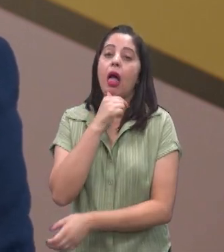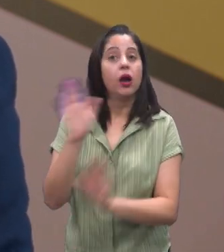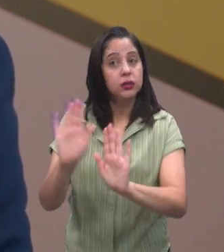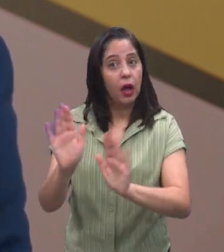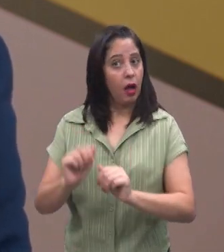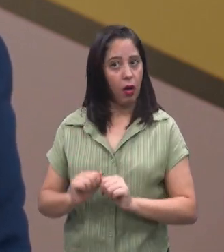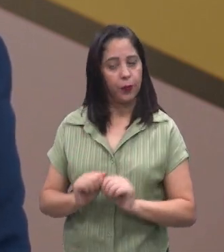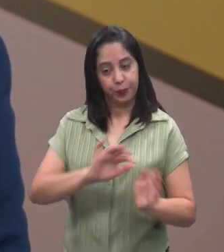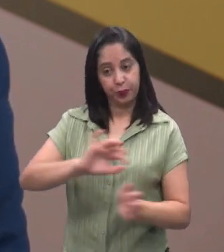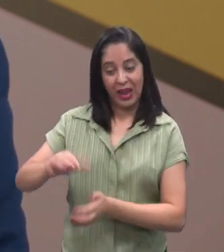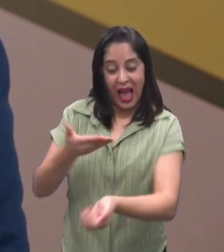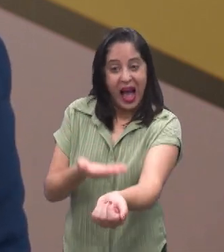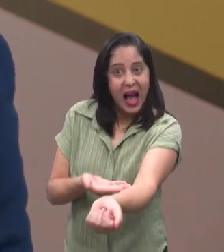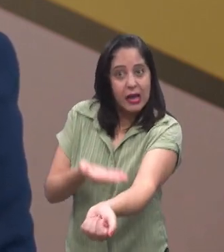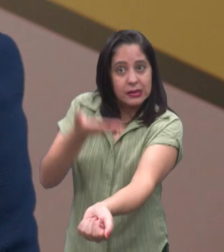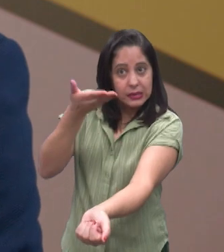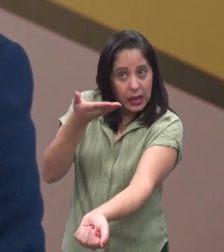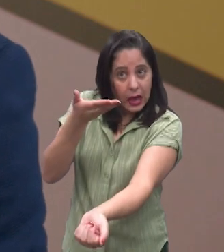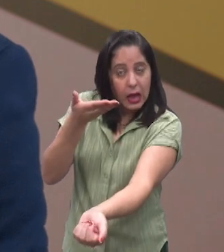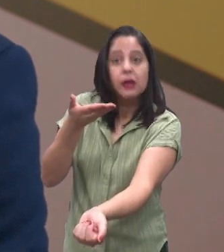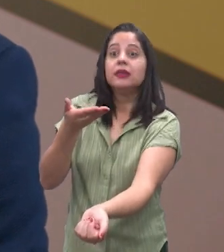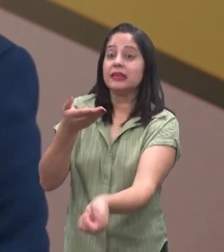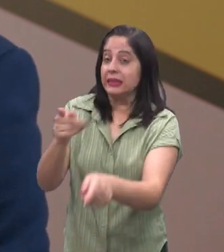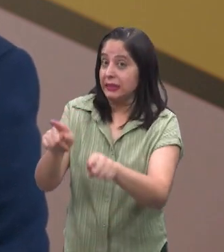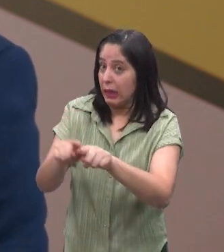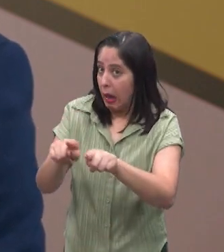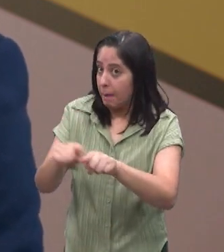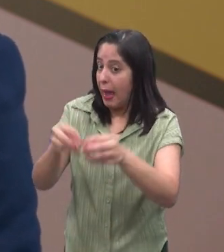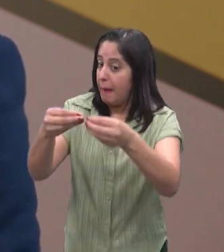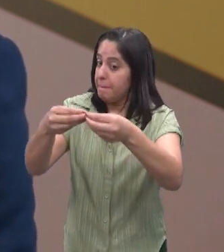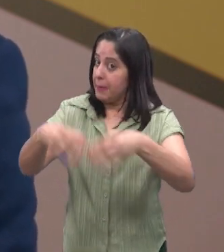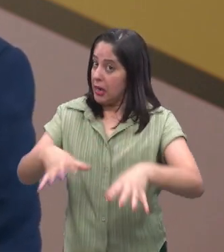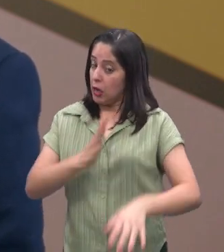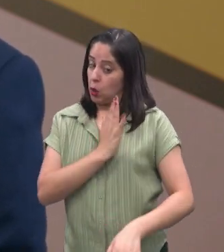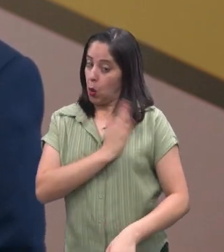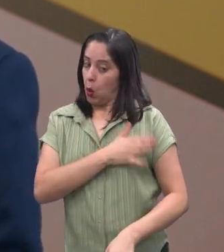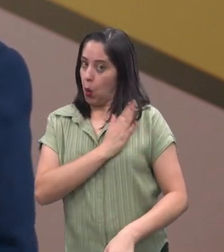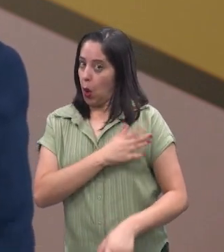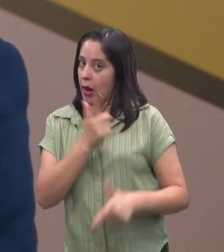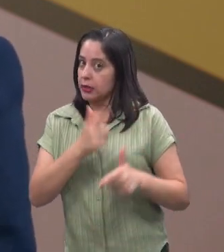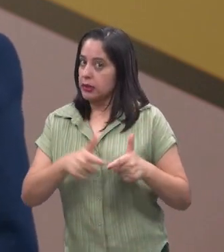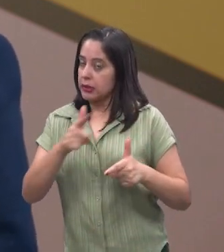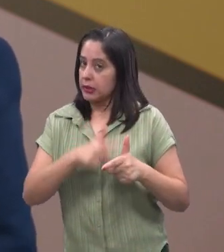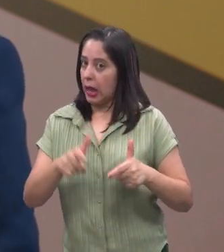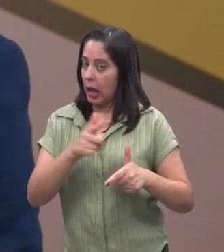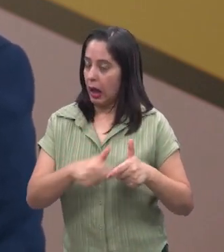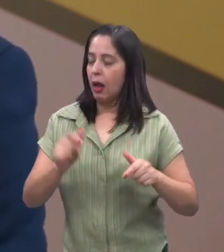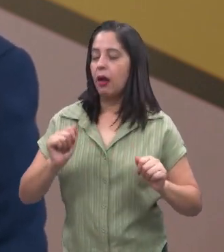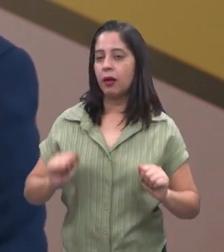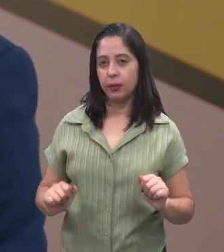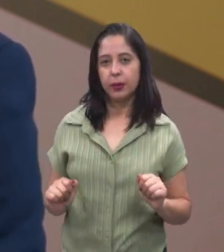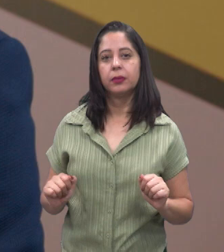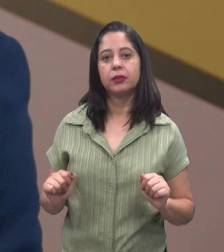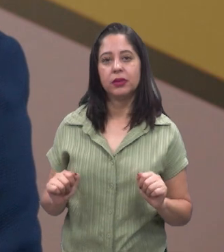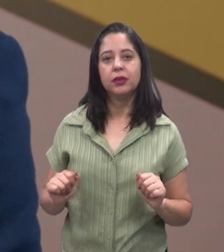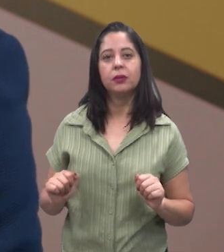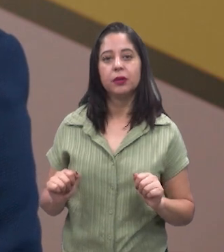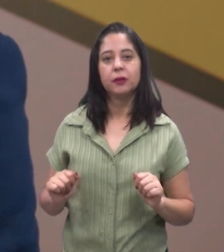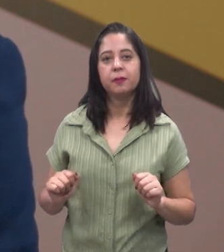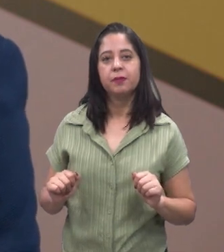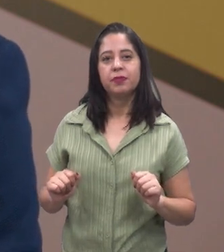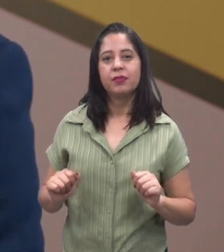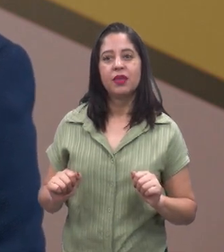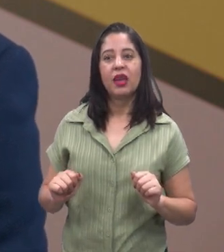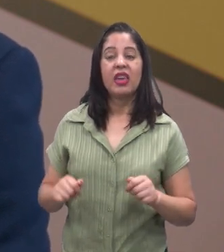de risco muito importante, prevalente, porque ele está relacionado com o estilo de vida, assim bem como o diabetes tipo 2, e também